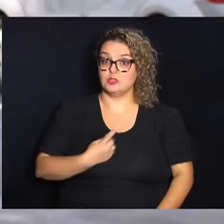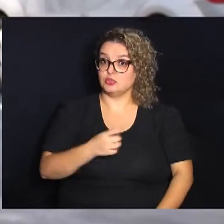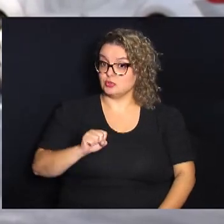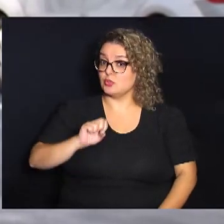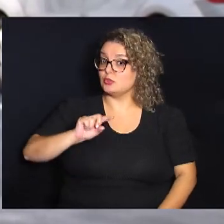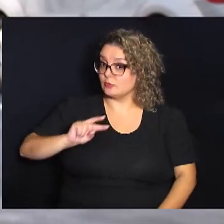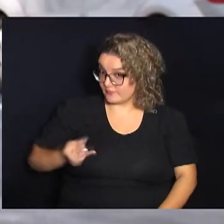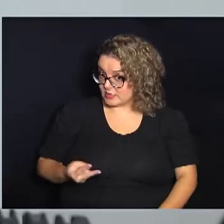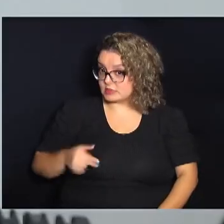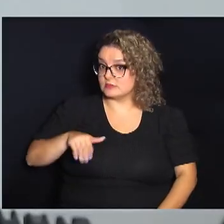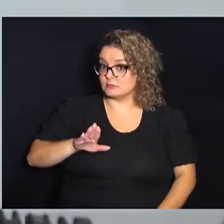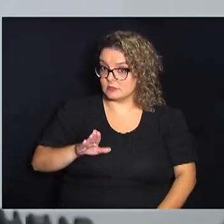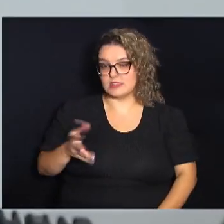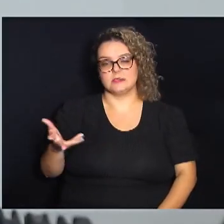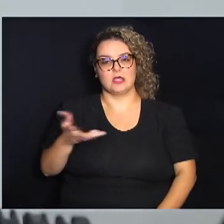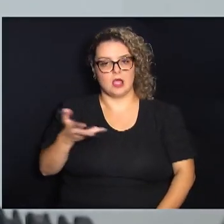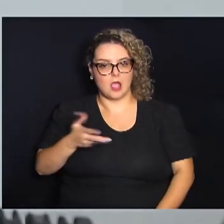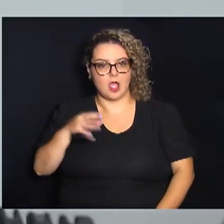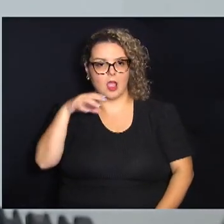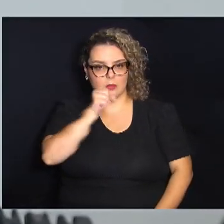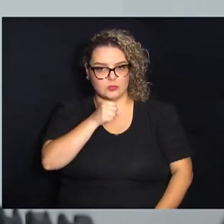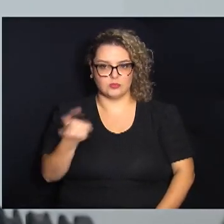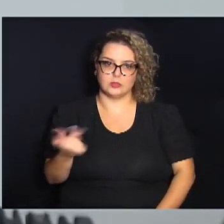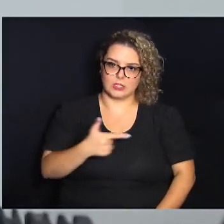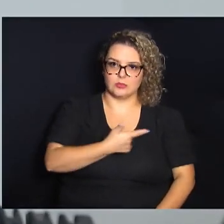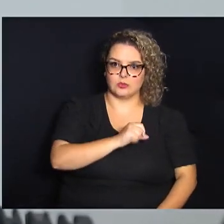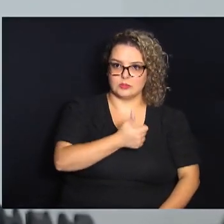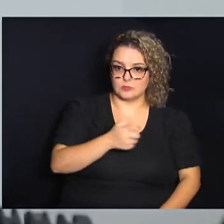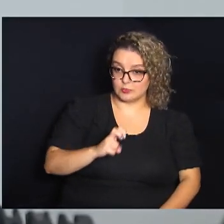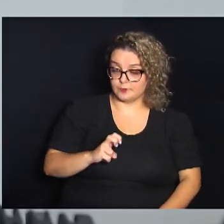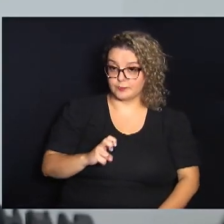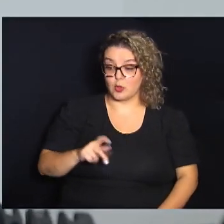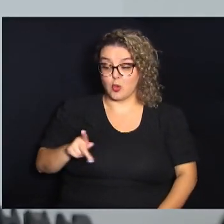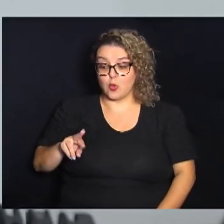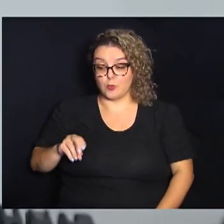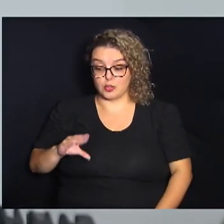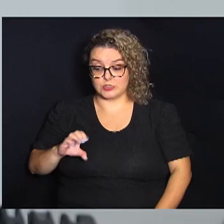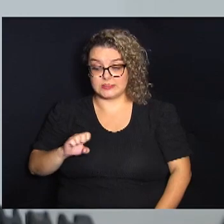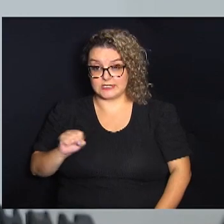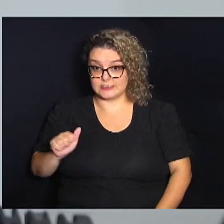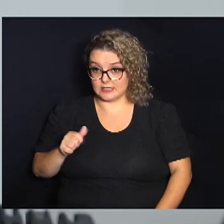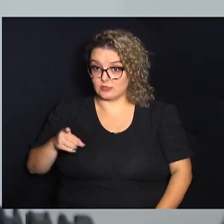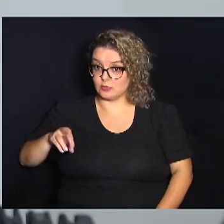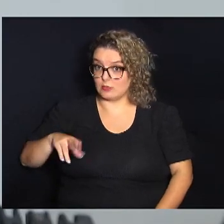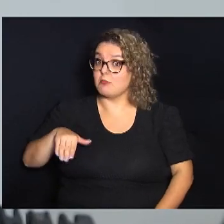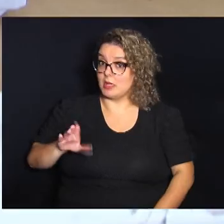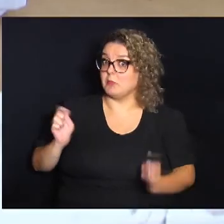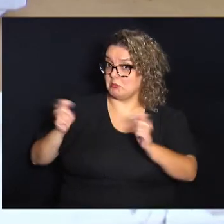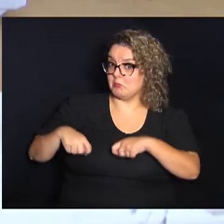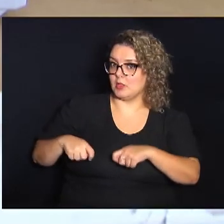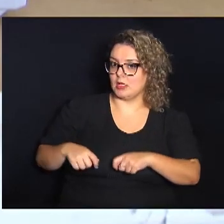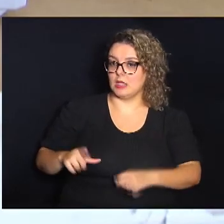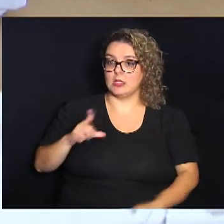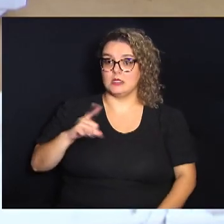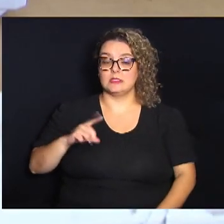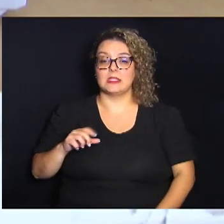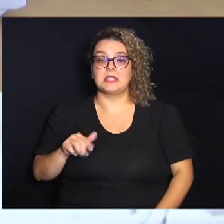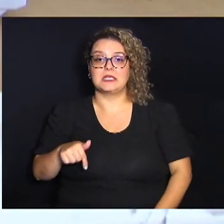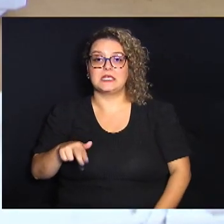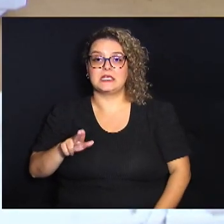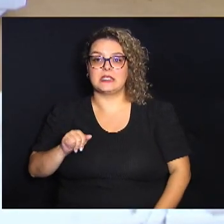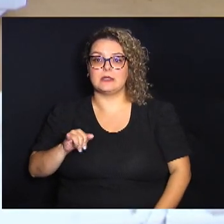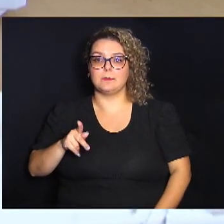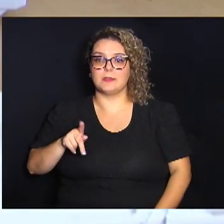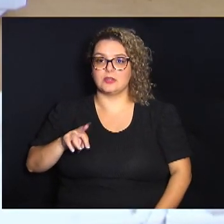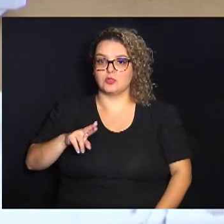modelo usado em 2015. Além de processador mais potente, os novos equipamentos possuem perímetro criptográfico certificado